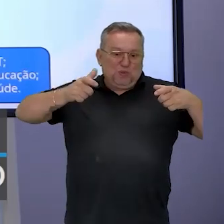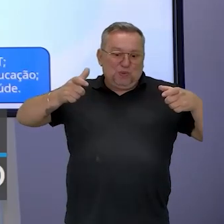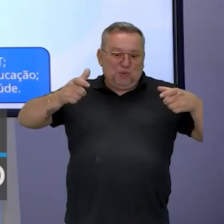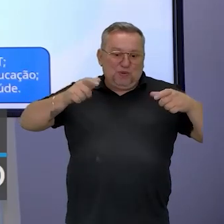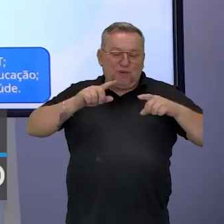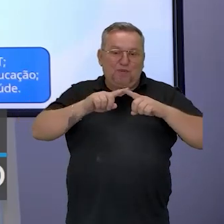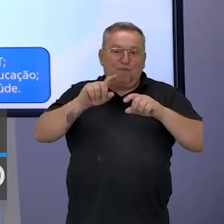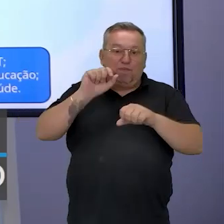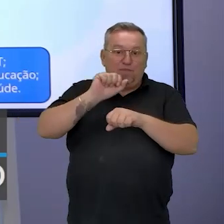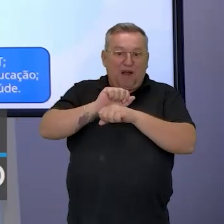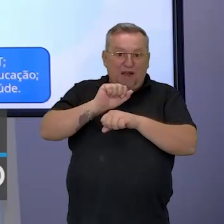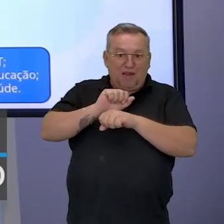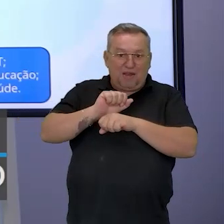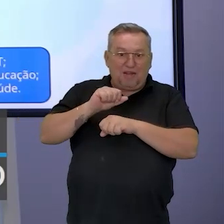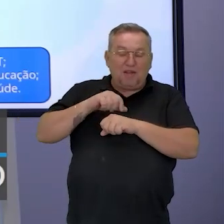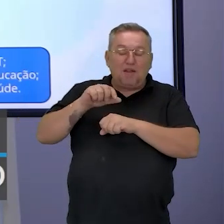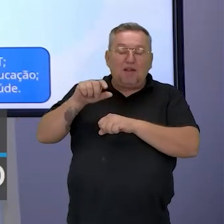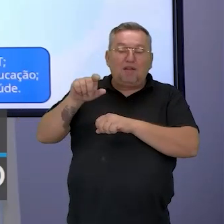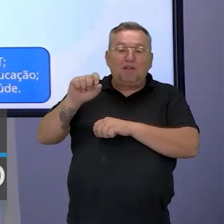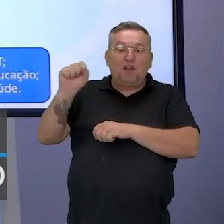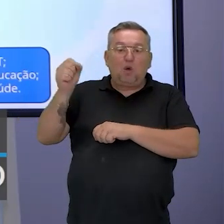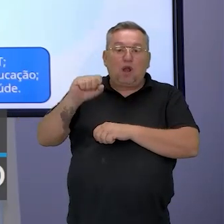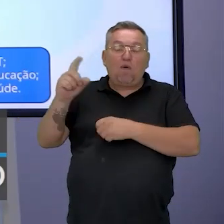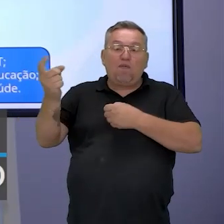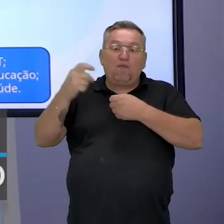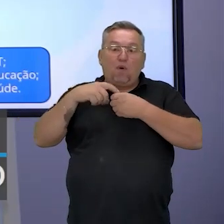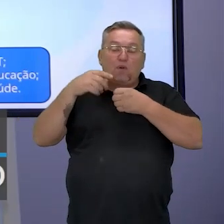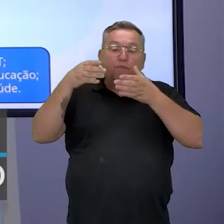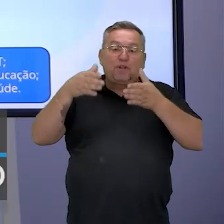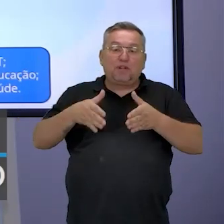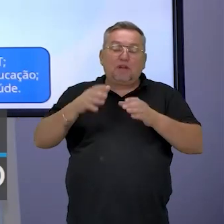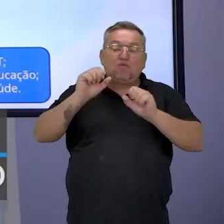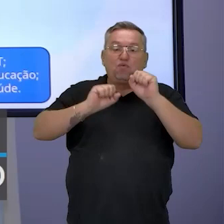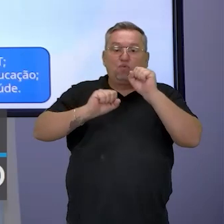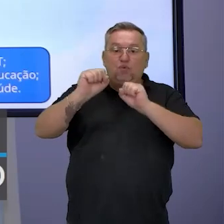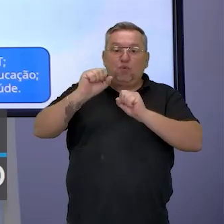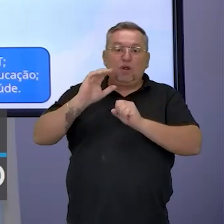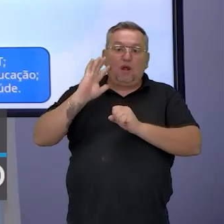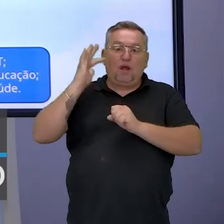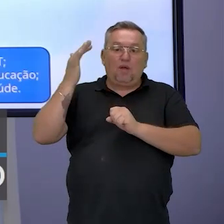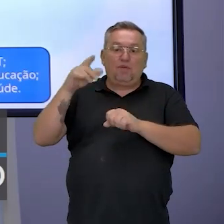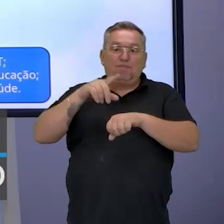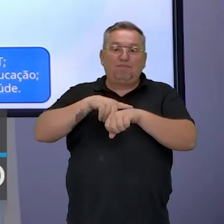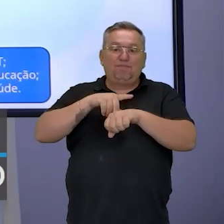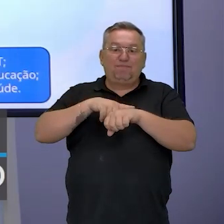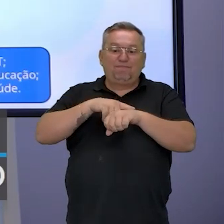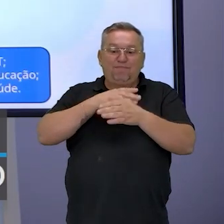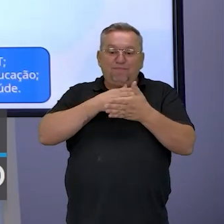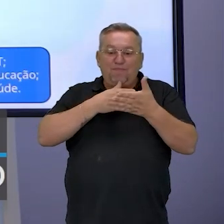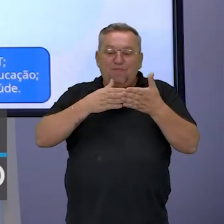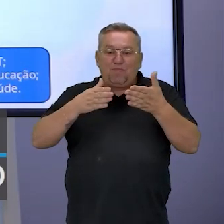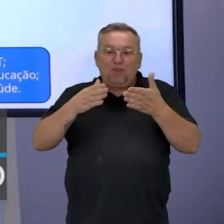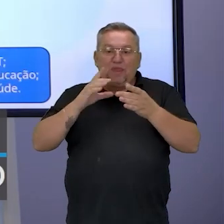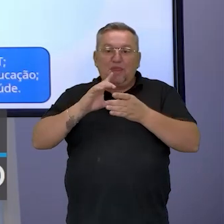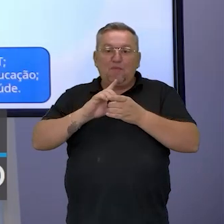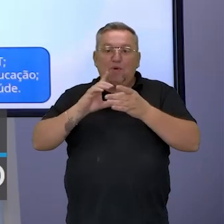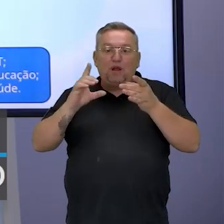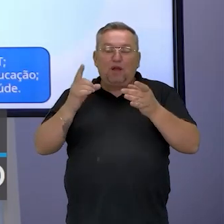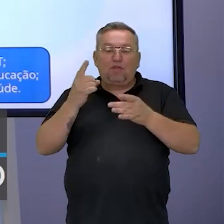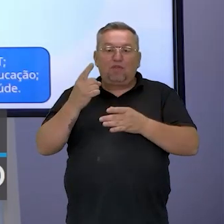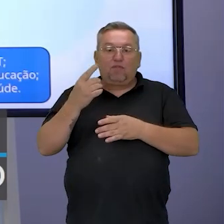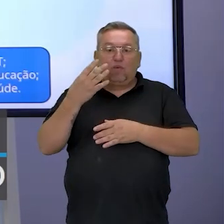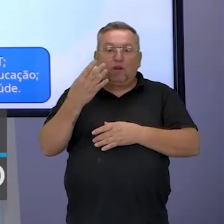rural, passa a ser urbano, industrializado, ele acontece na era do populismo democrático de 46